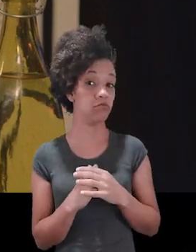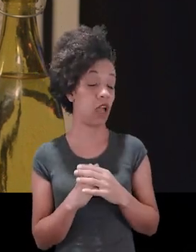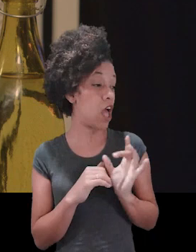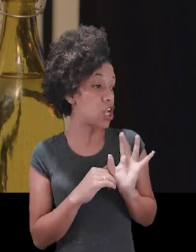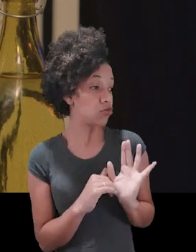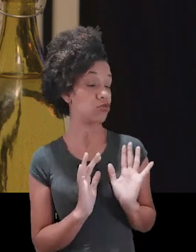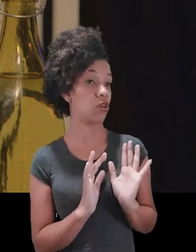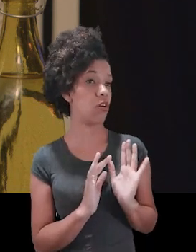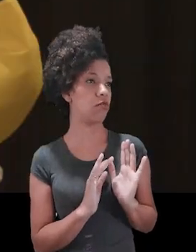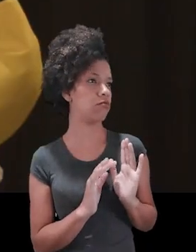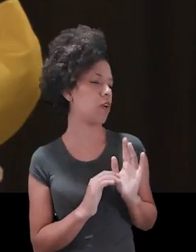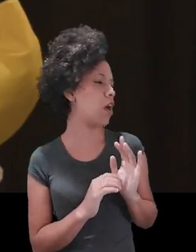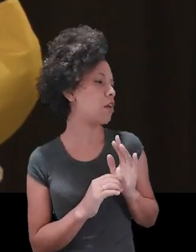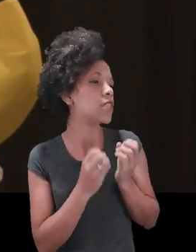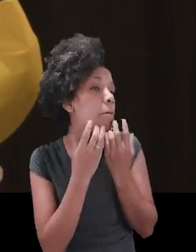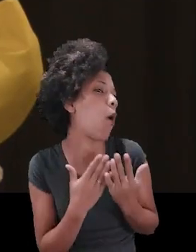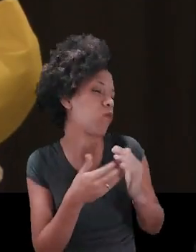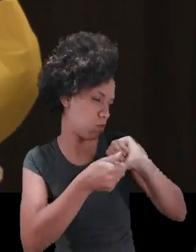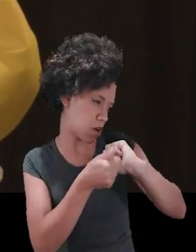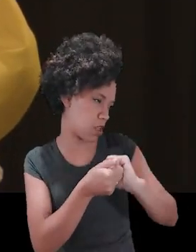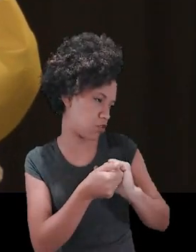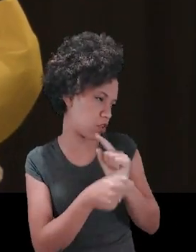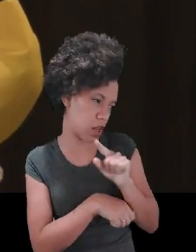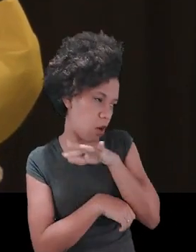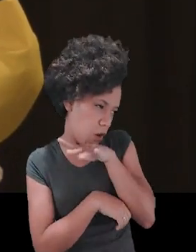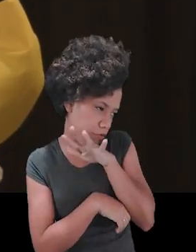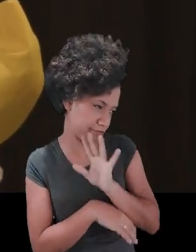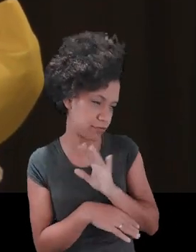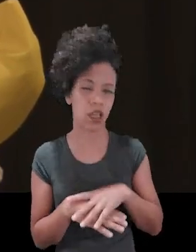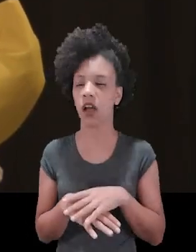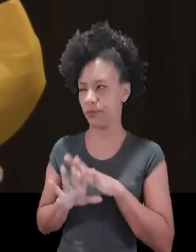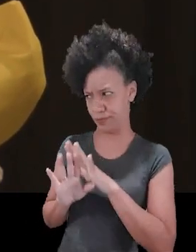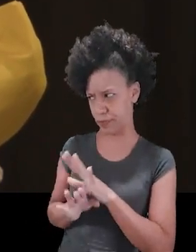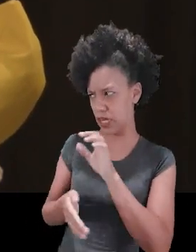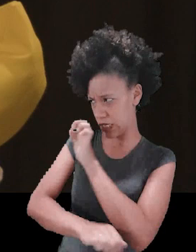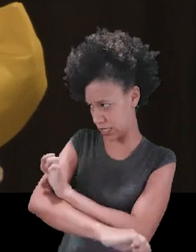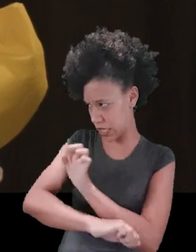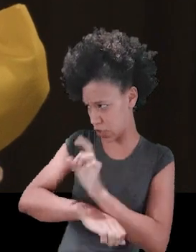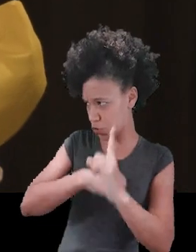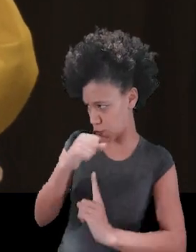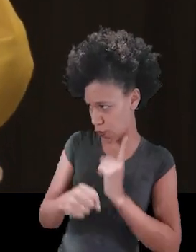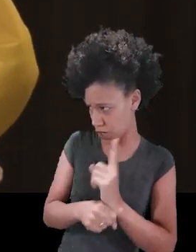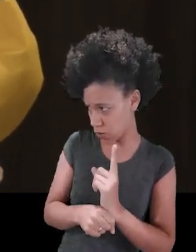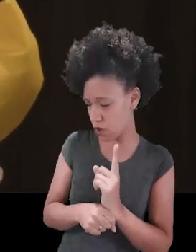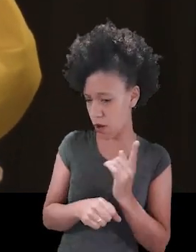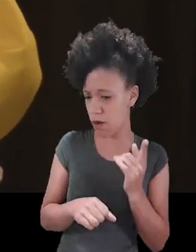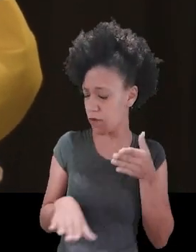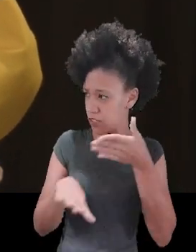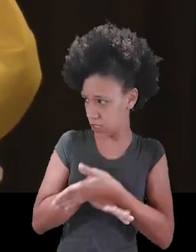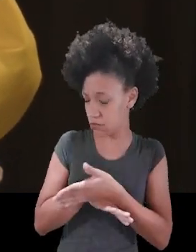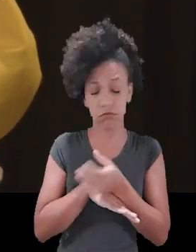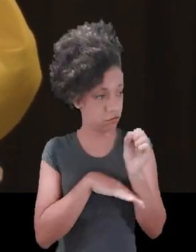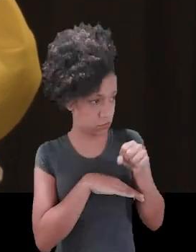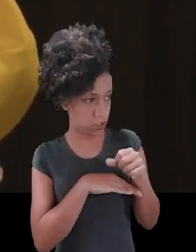só você não ser horrível Era um ano de estágio você tá me falando seguinte Você entrava um ano de estágio para vocês efetivar era